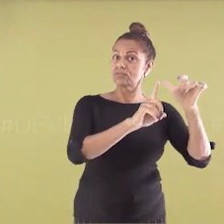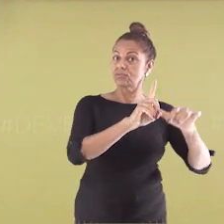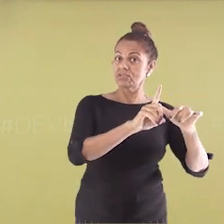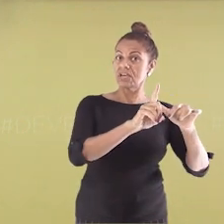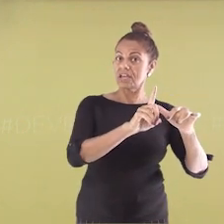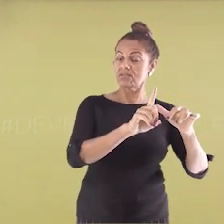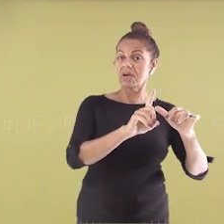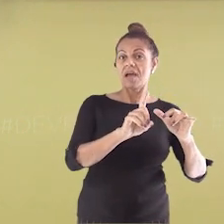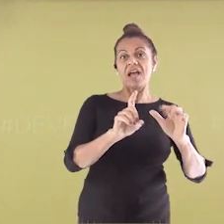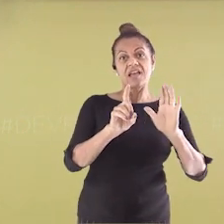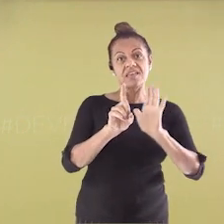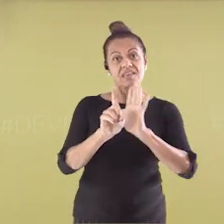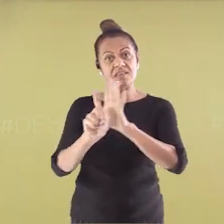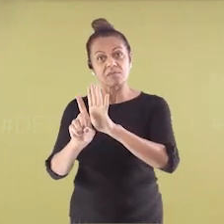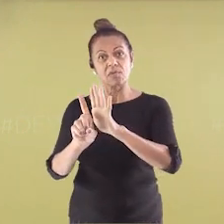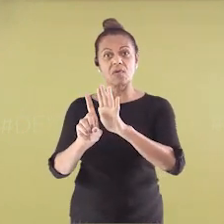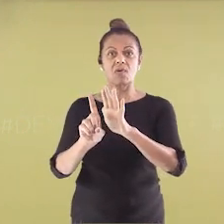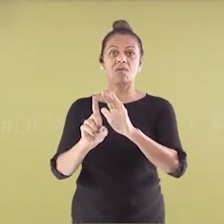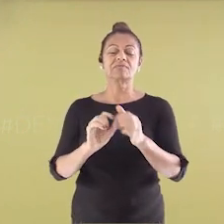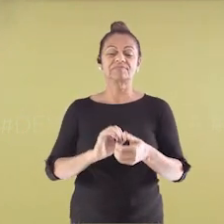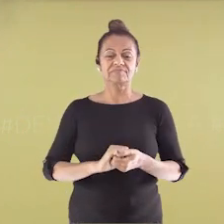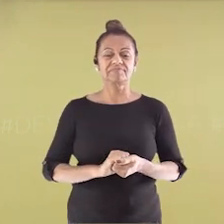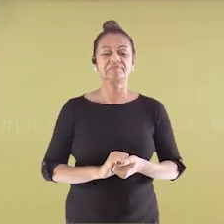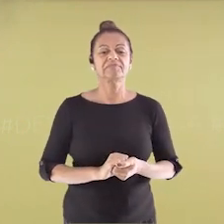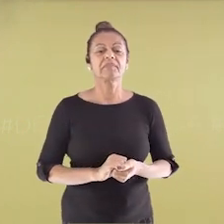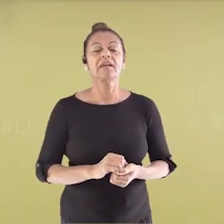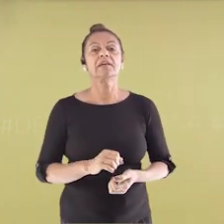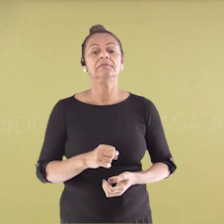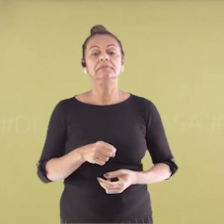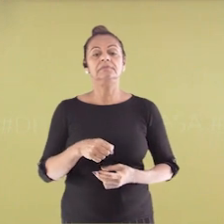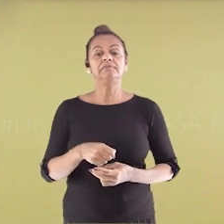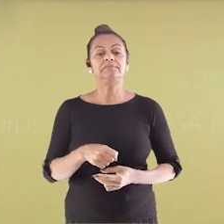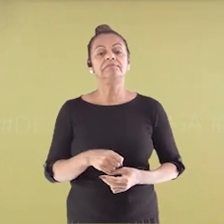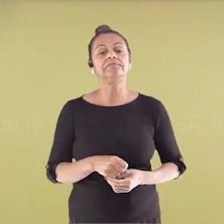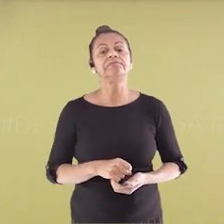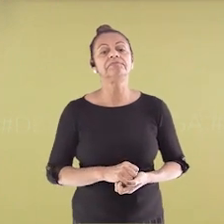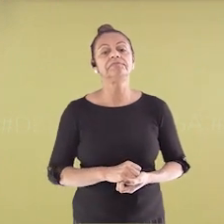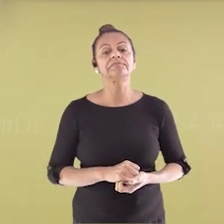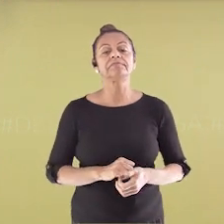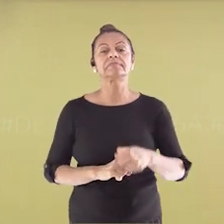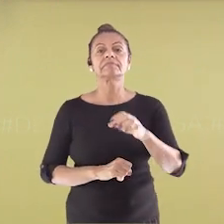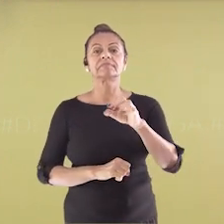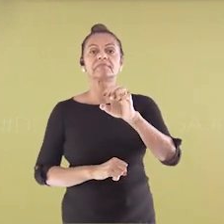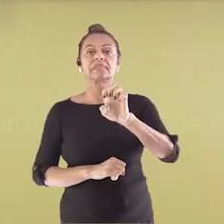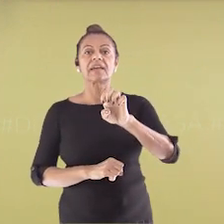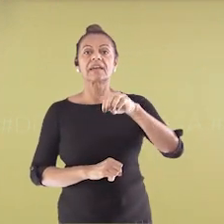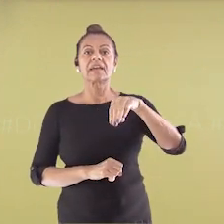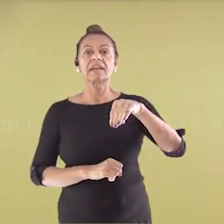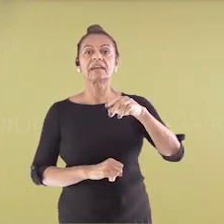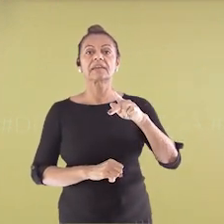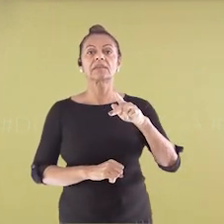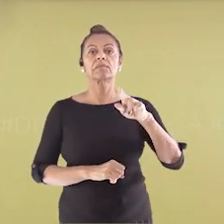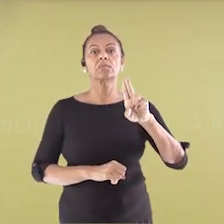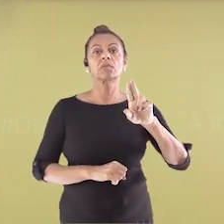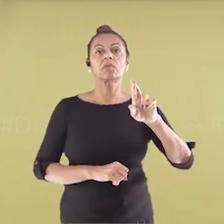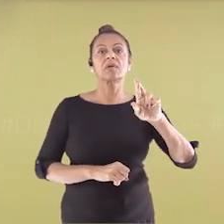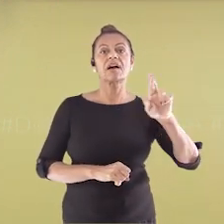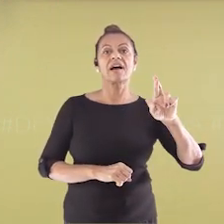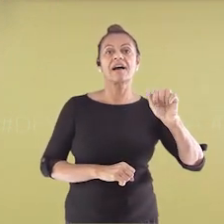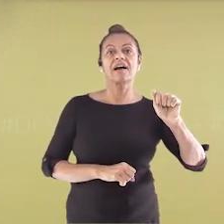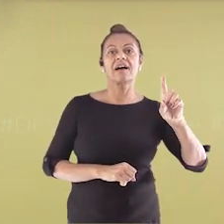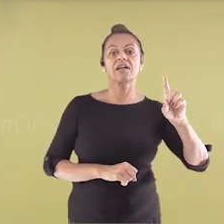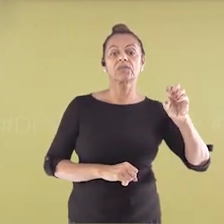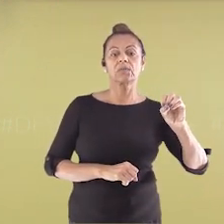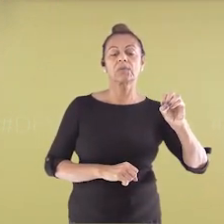Douglas, ok? Que sofre a ação indicada pelo verbo. Ó, temos aqui o